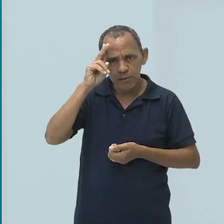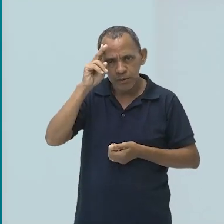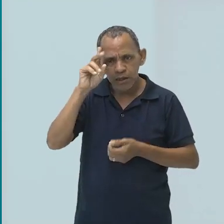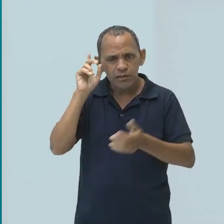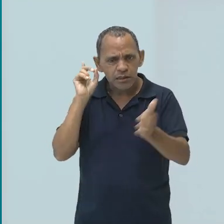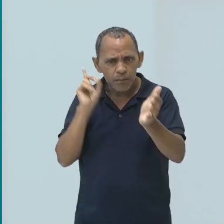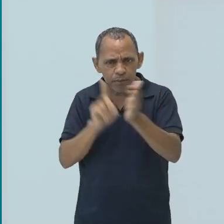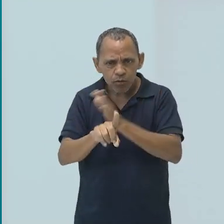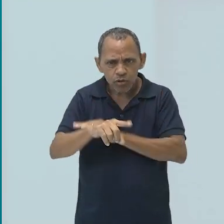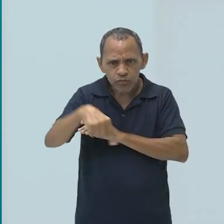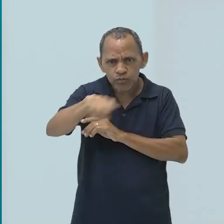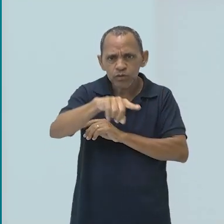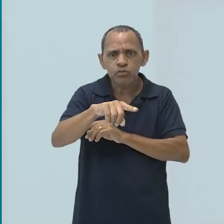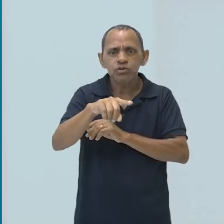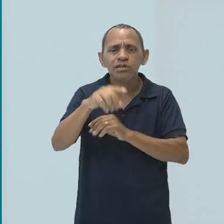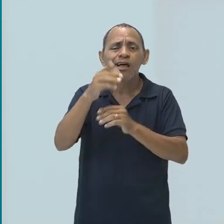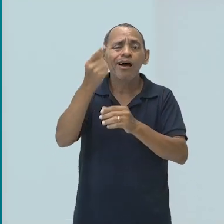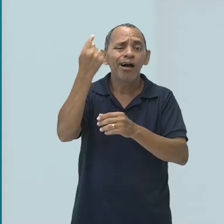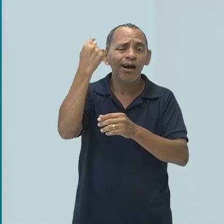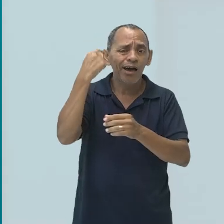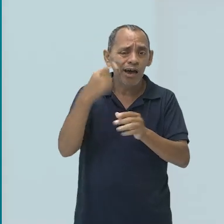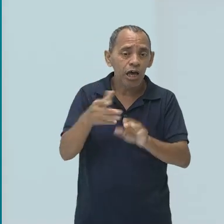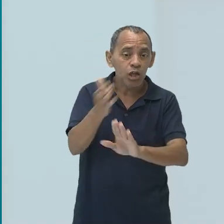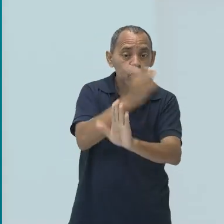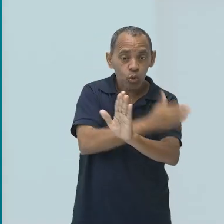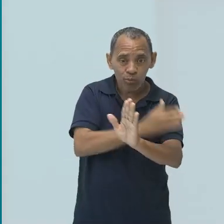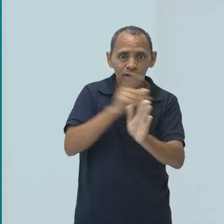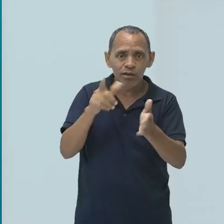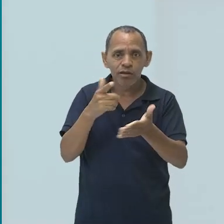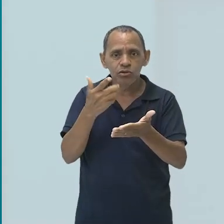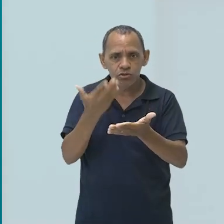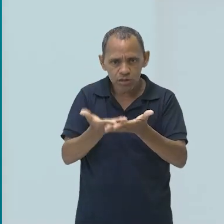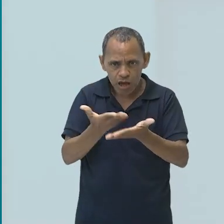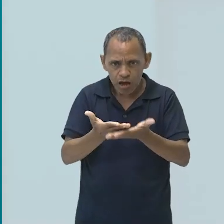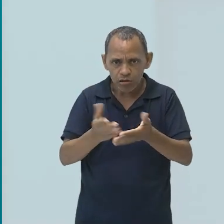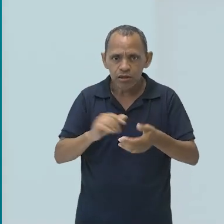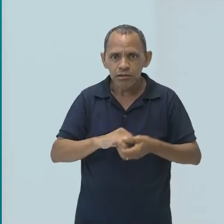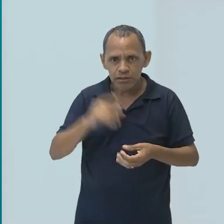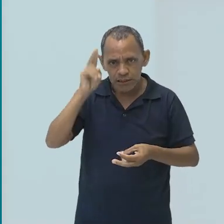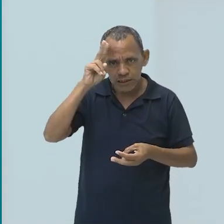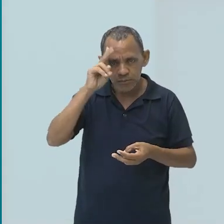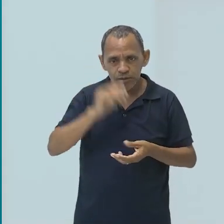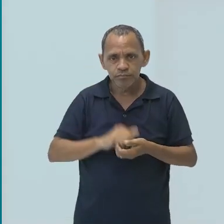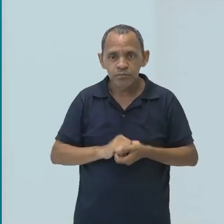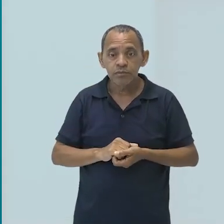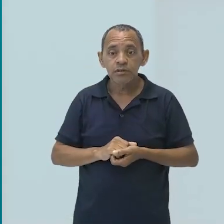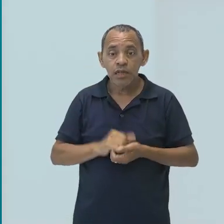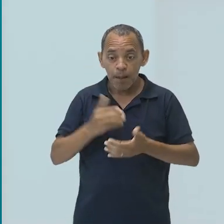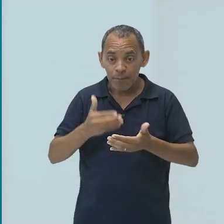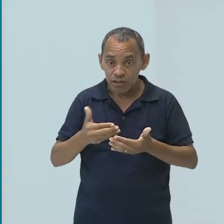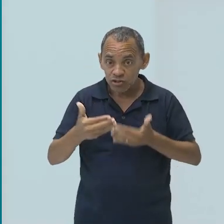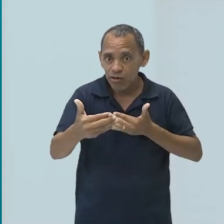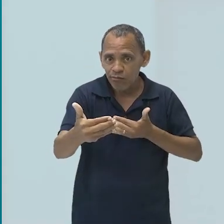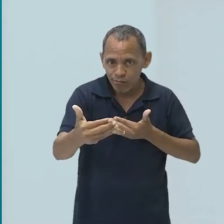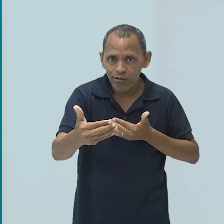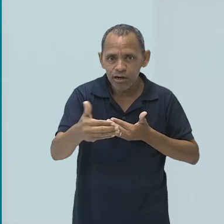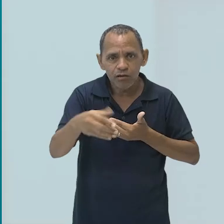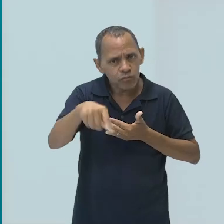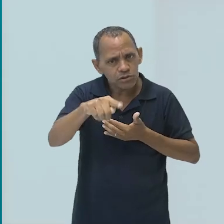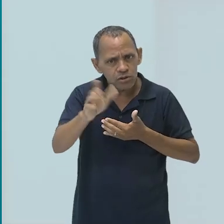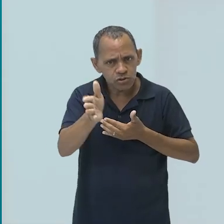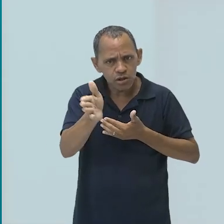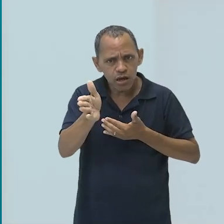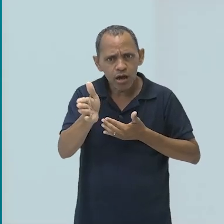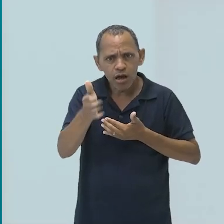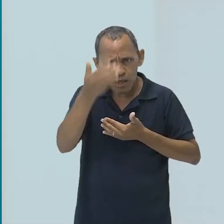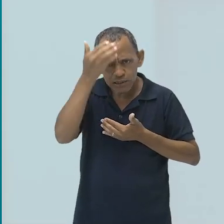no início, né? Se você saberia o que fazer dentro dessas 3 situações, a partir de agora vocês já sabem o que fazer. Aí o que vocês vão